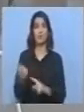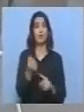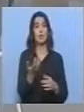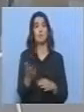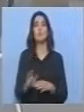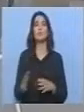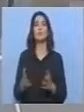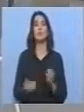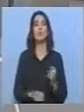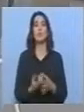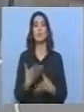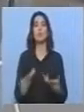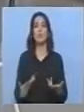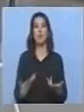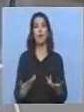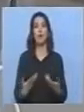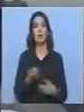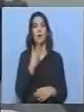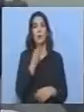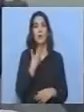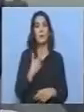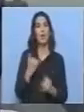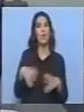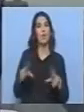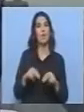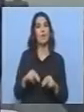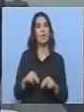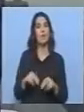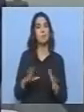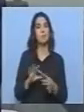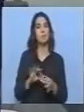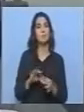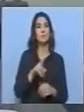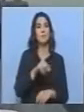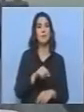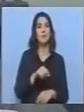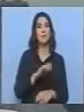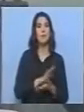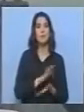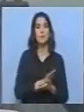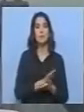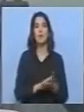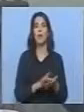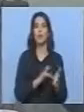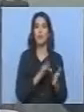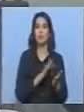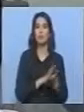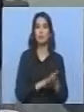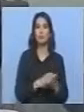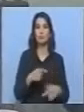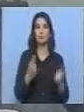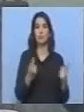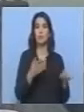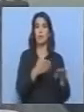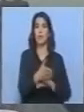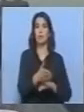a esta criação de medicamentos inovadores, quer no que diz respeito à publicação, à produção de livros diretamente para um